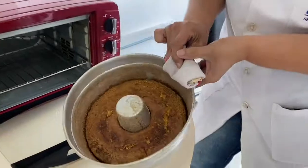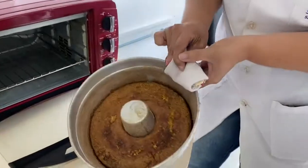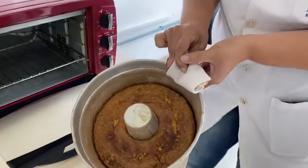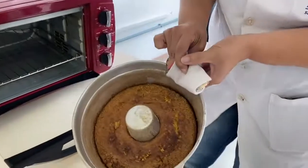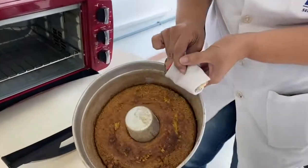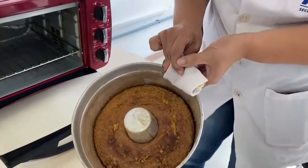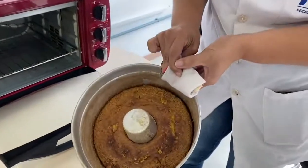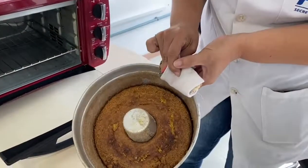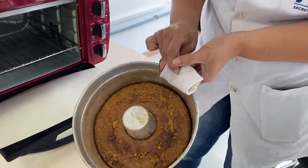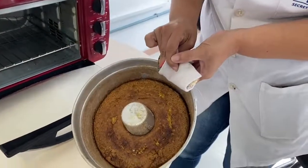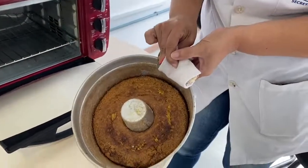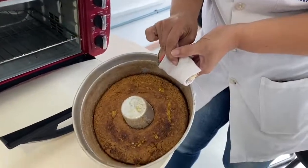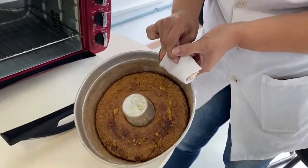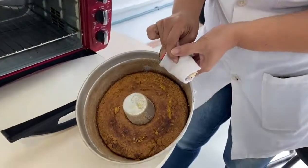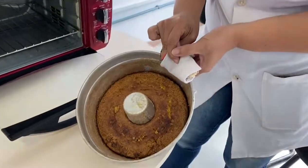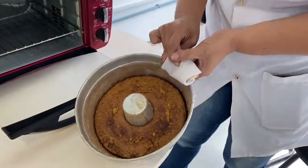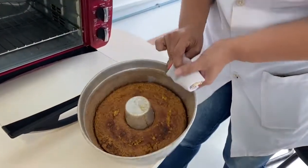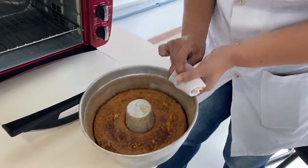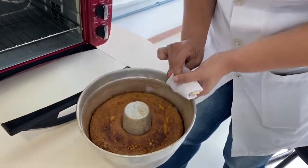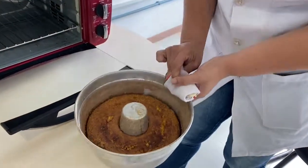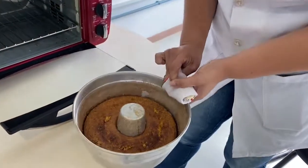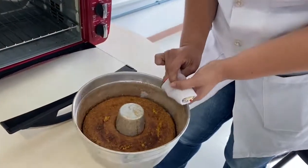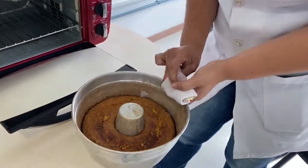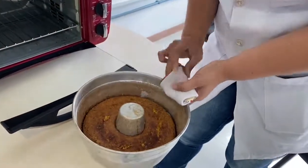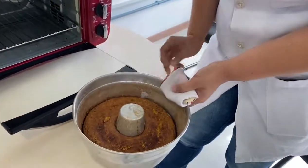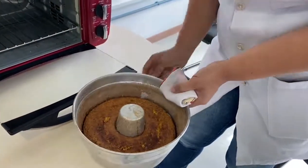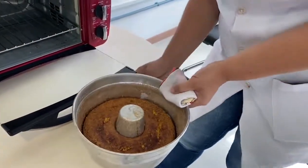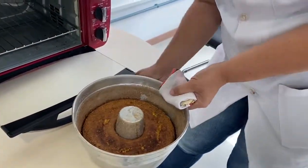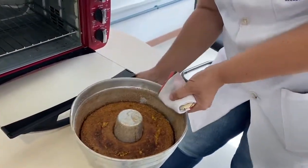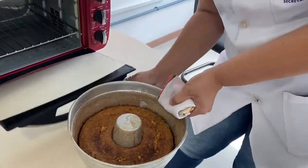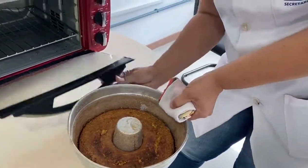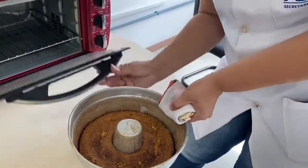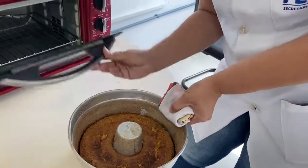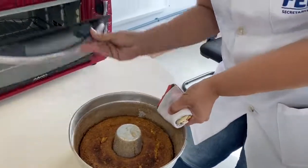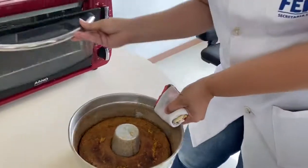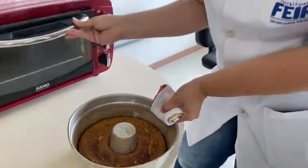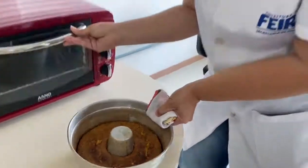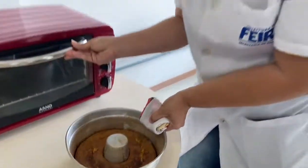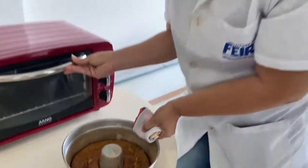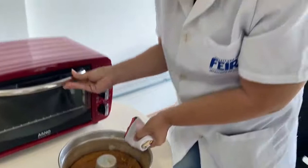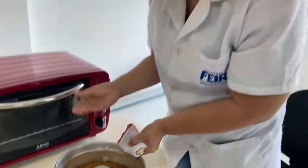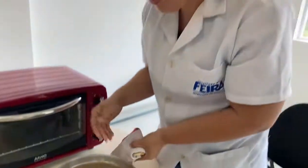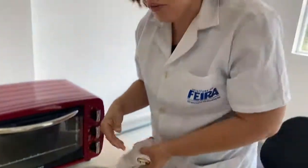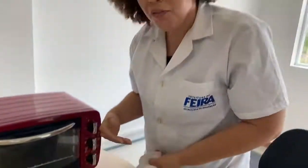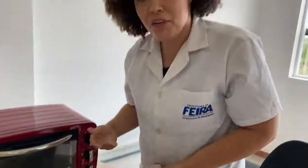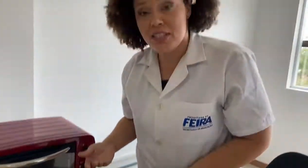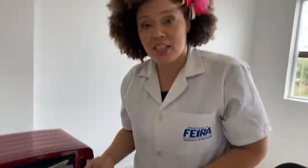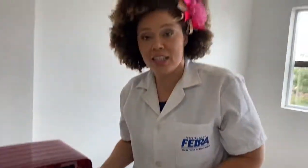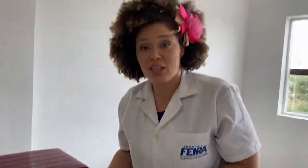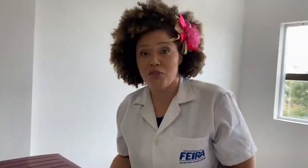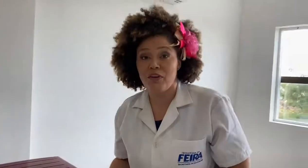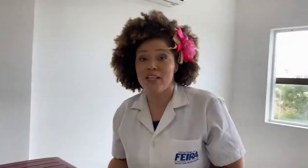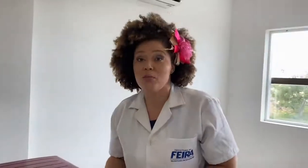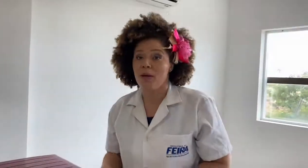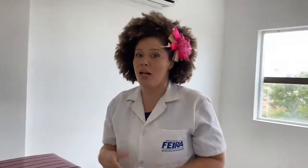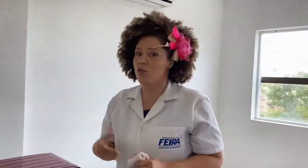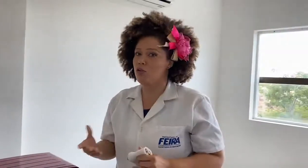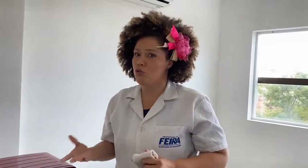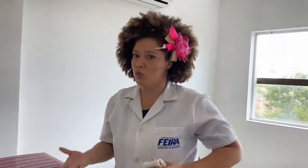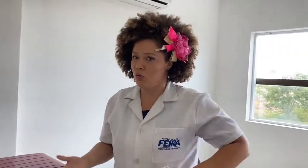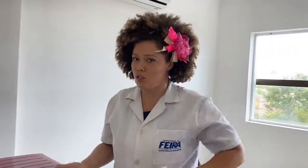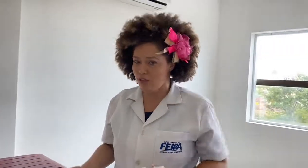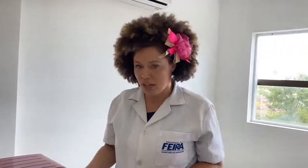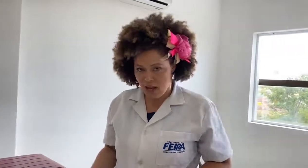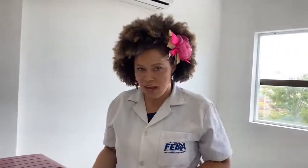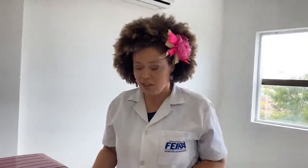Que delícia. Gente, quem é Ana Maria Braga perto de mim? Quem é Ana Maria Braga? E agora, o que a gente vai fazer, né? A gente vai esperar o